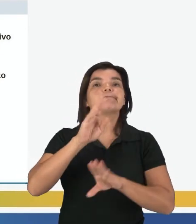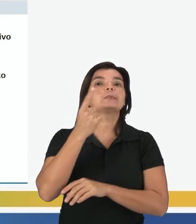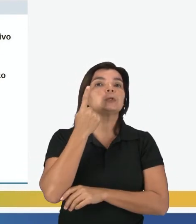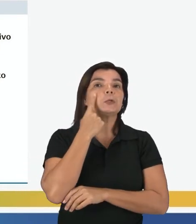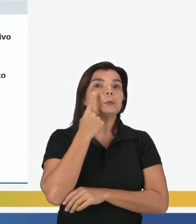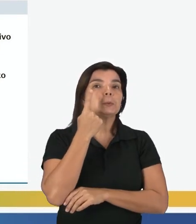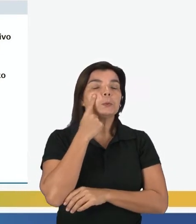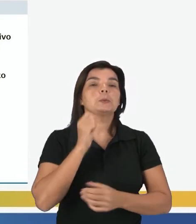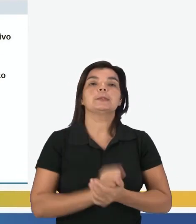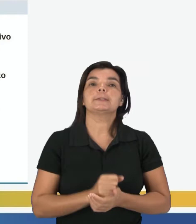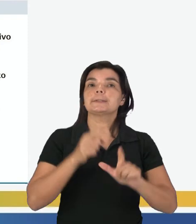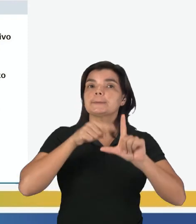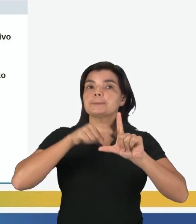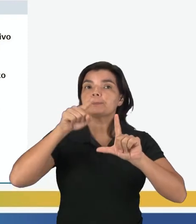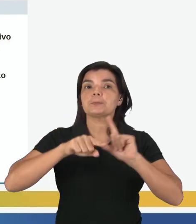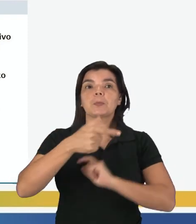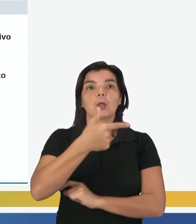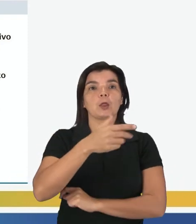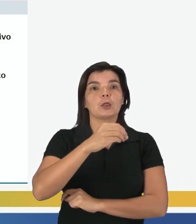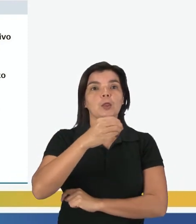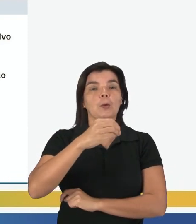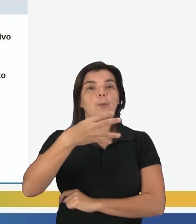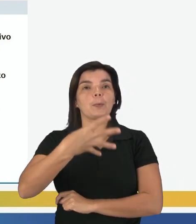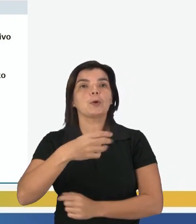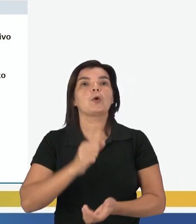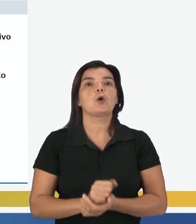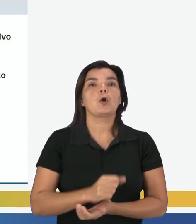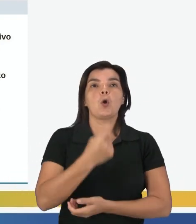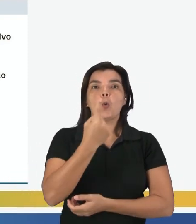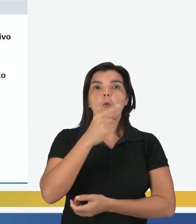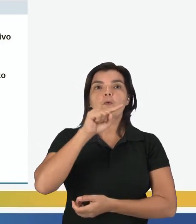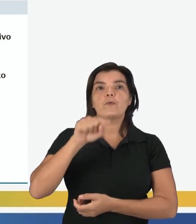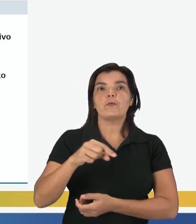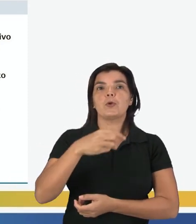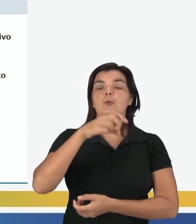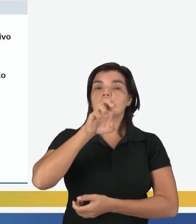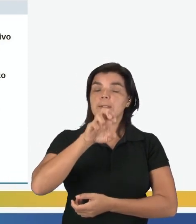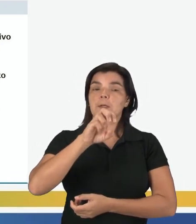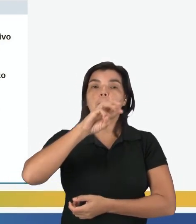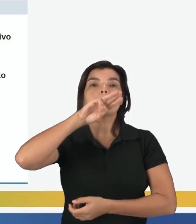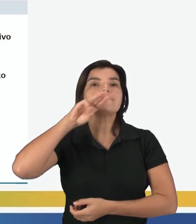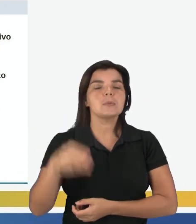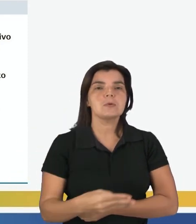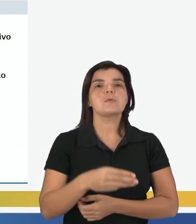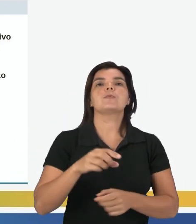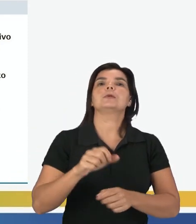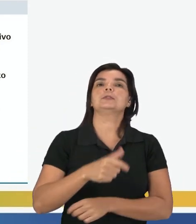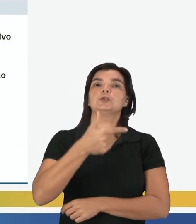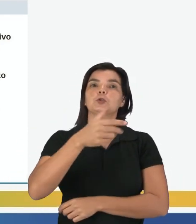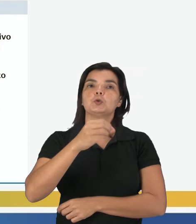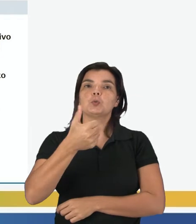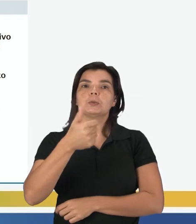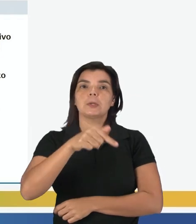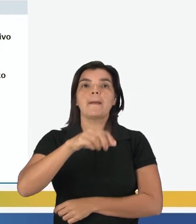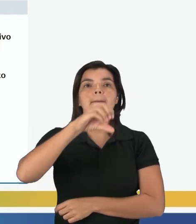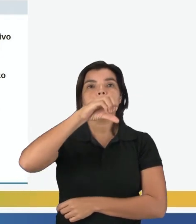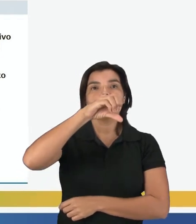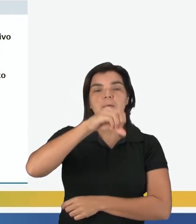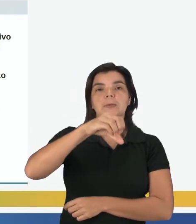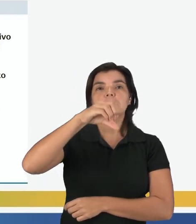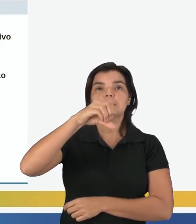aí nessa estatística. Em 2004 havia 1,5 milhões de pessoas nessa condição, em 2017